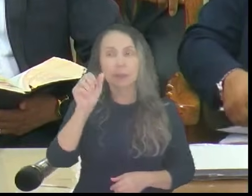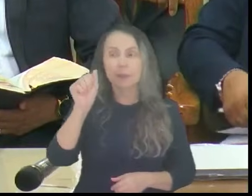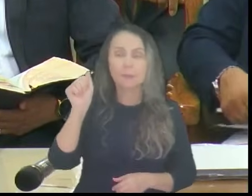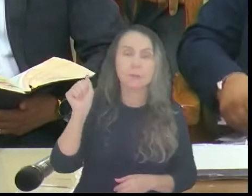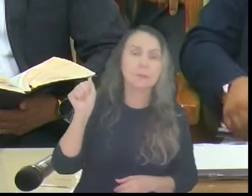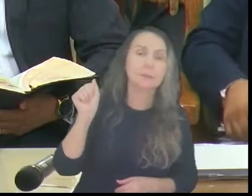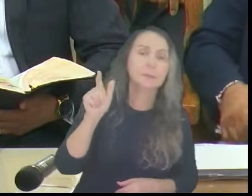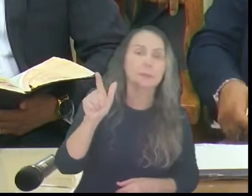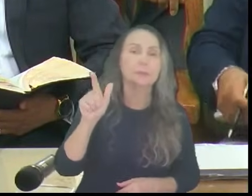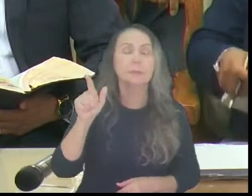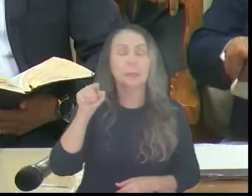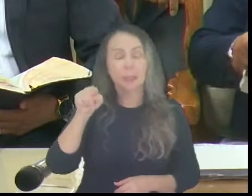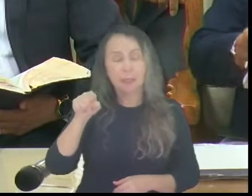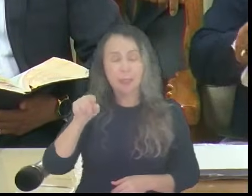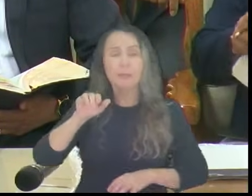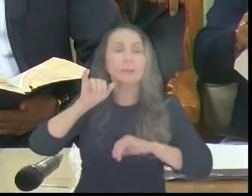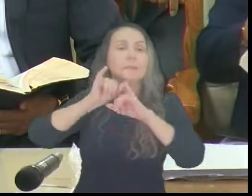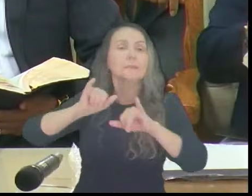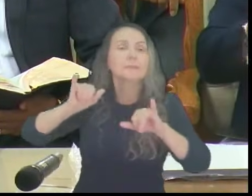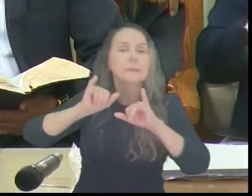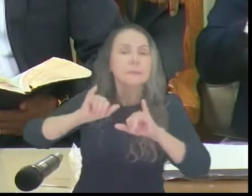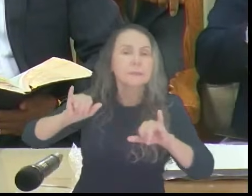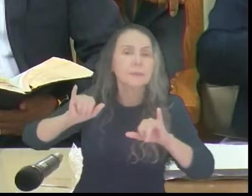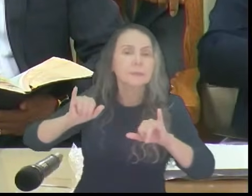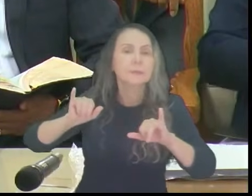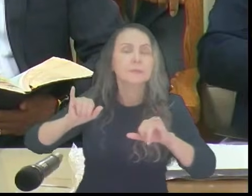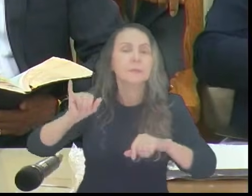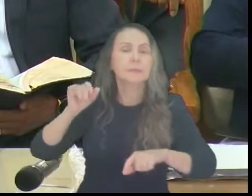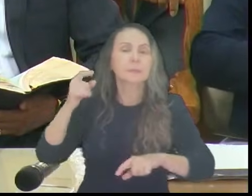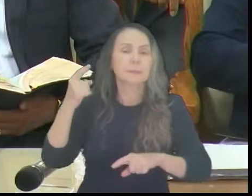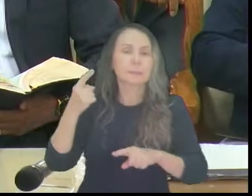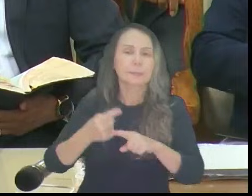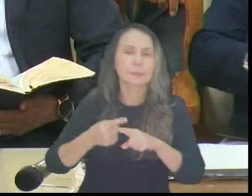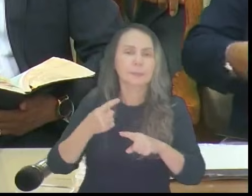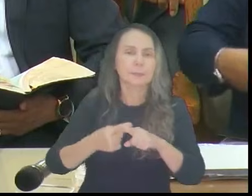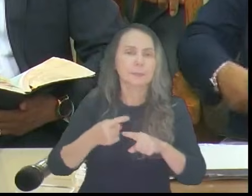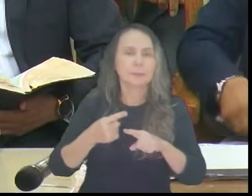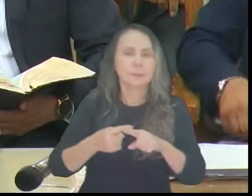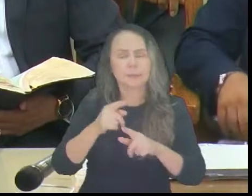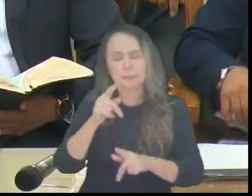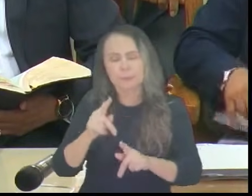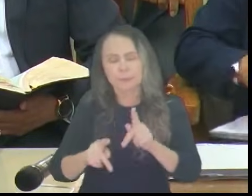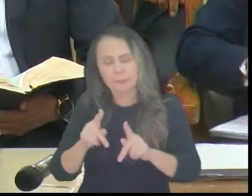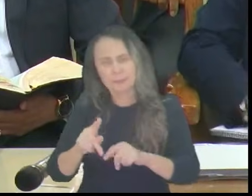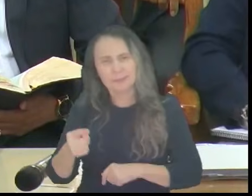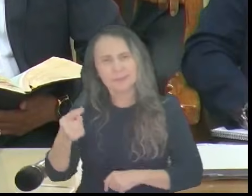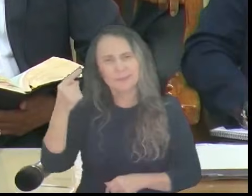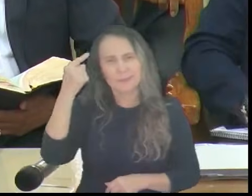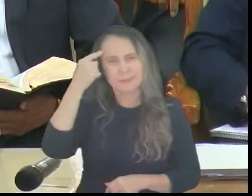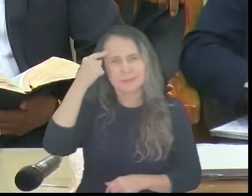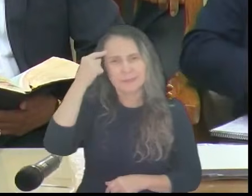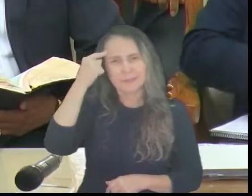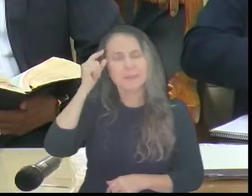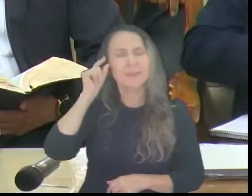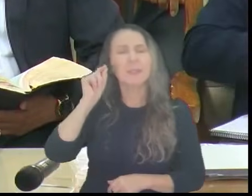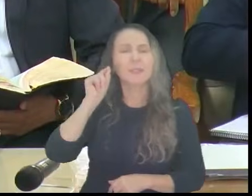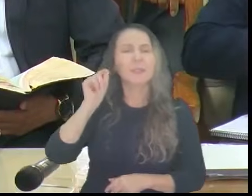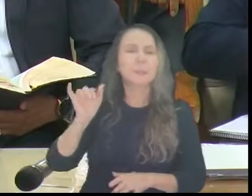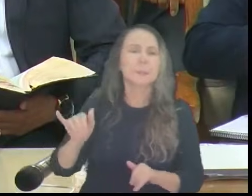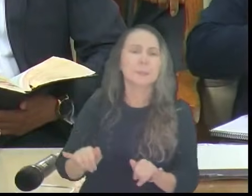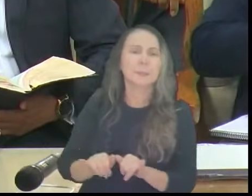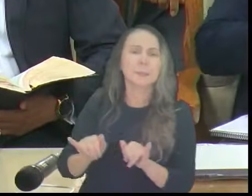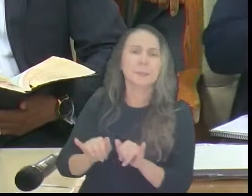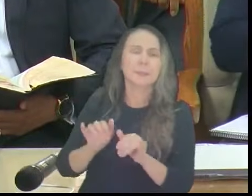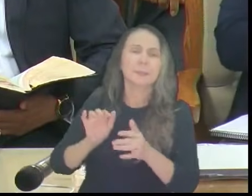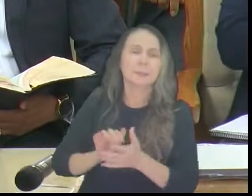O que foi que Davi disse? Porque bramaram as gentes e os povos pensaram. Ele está citando a oração,